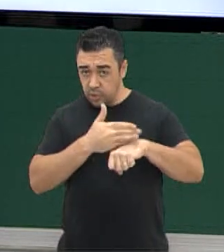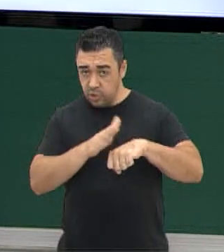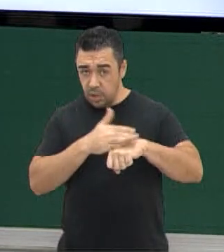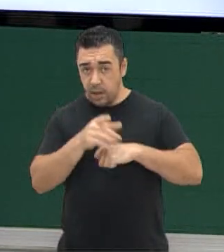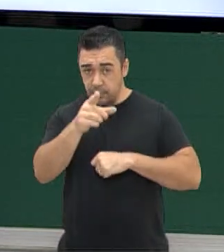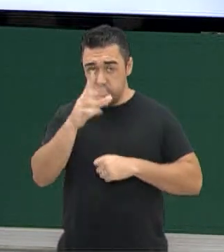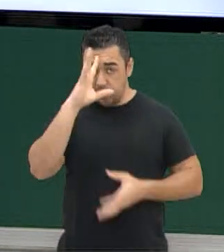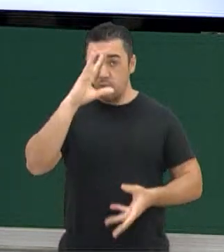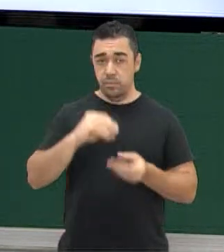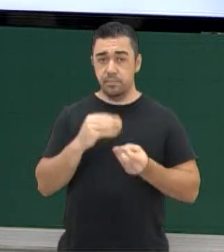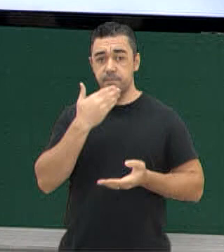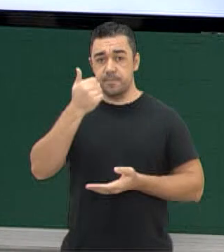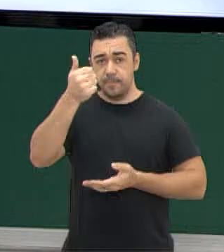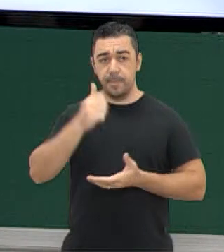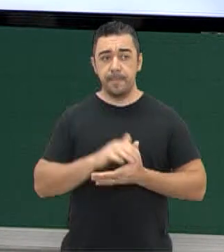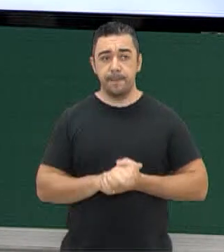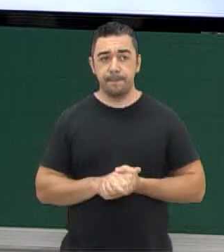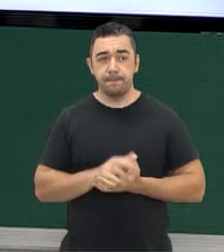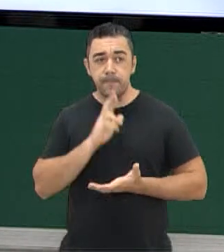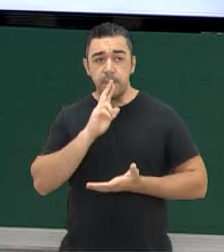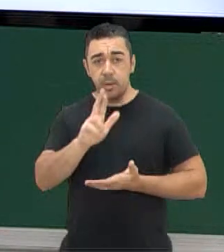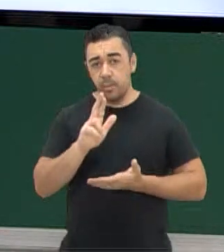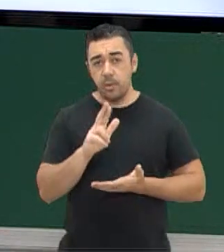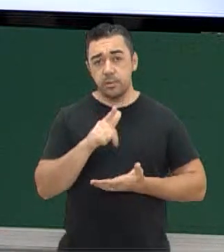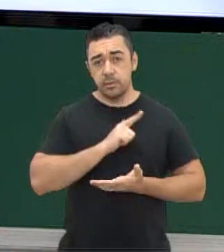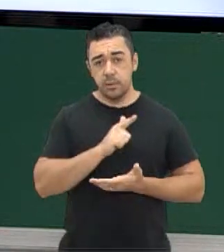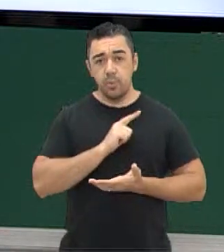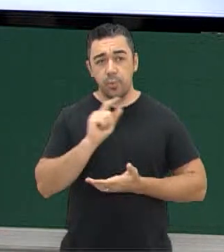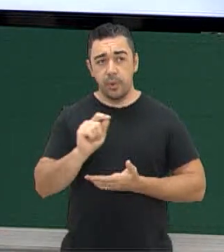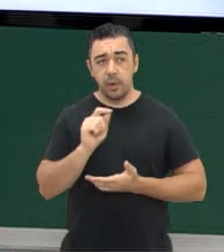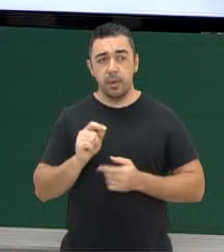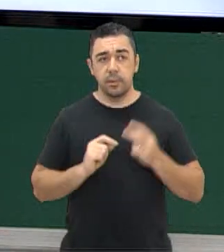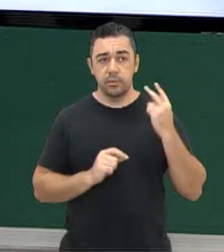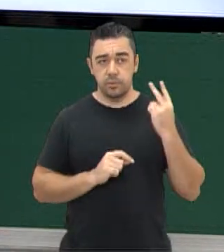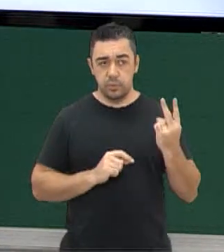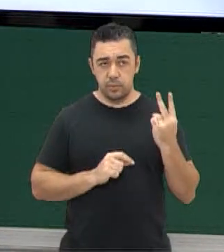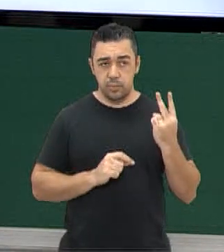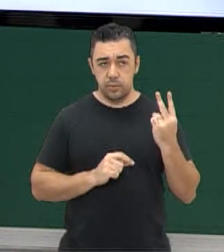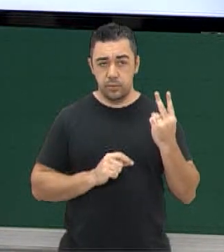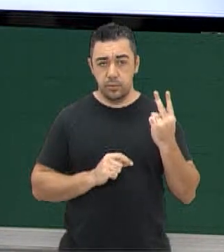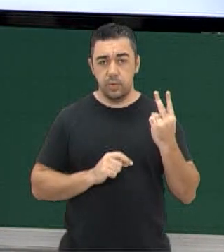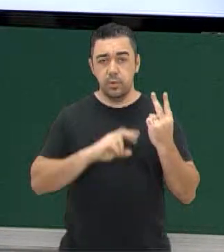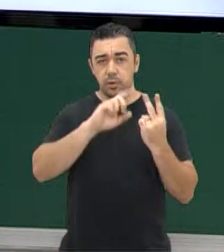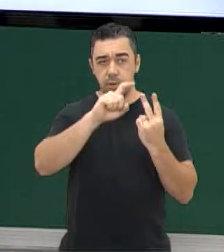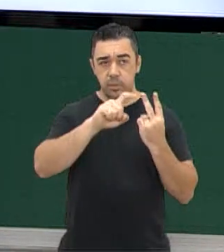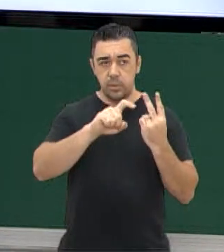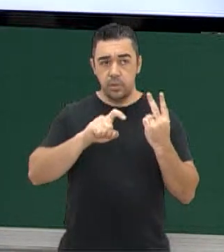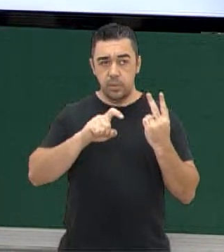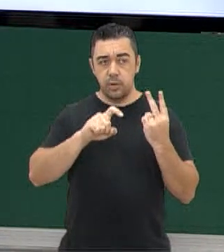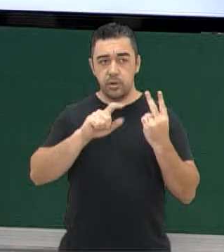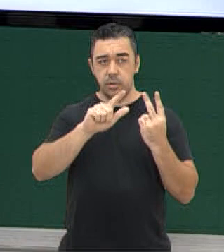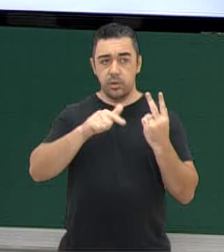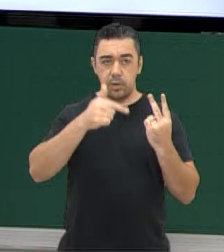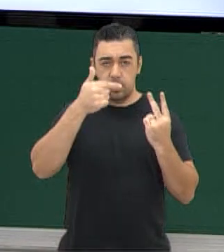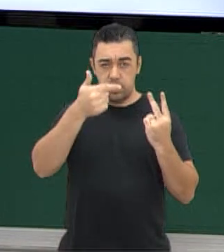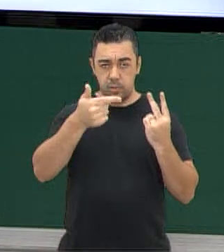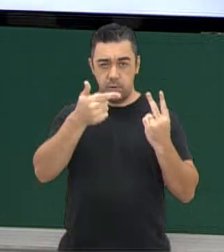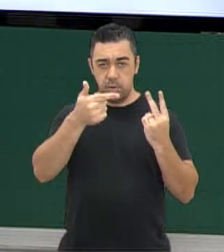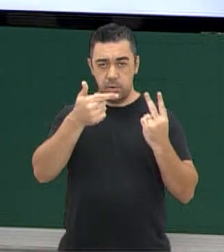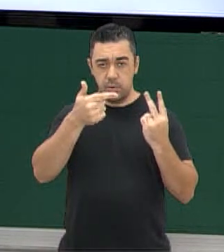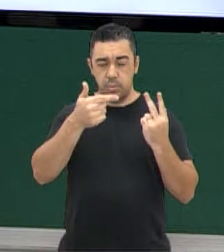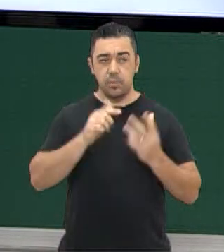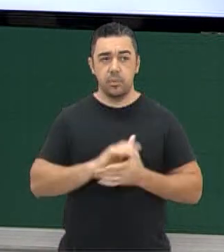já vão entender melhor. O resultado disso vai ser o quê? 2 vezes 1, que está na frente do x,